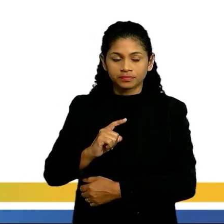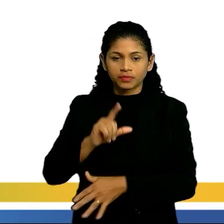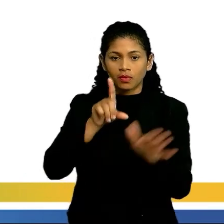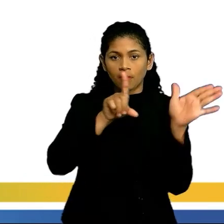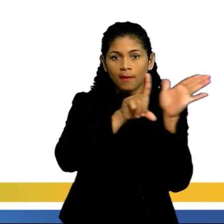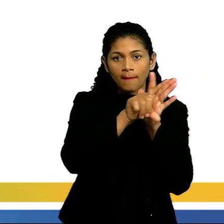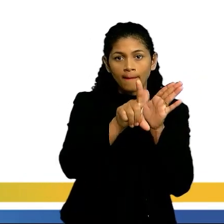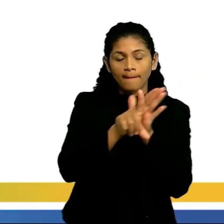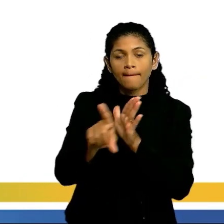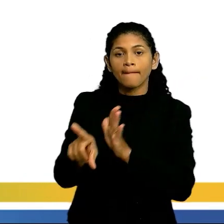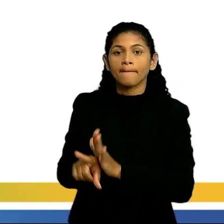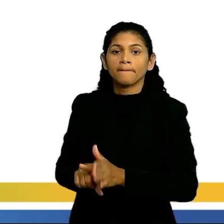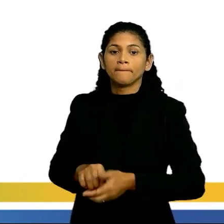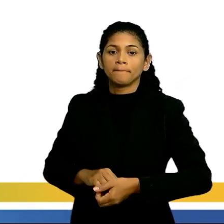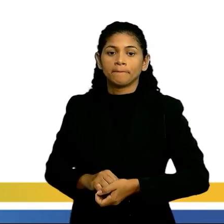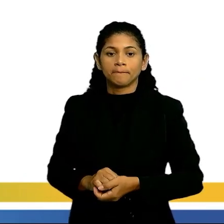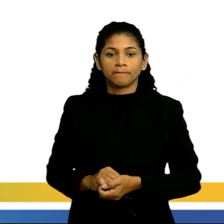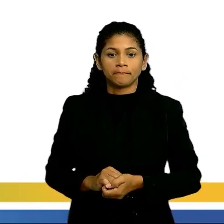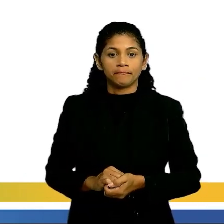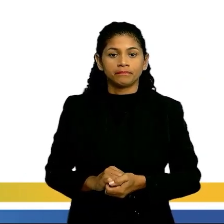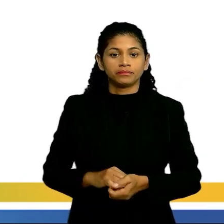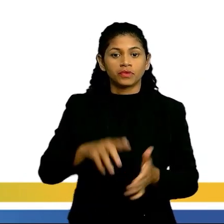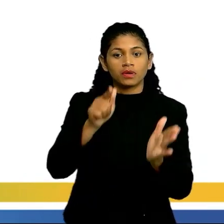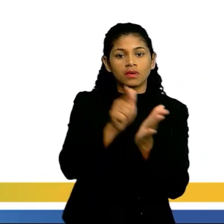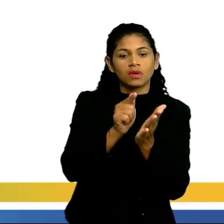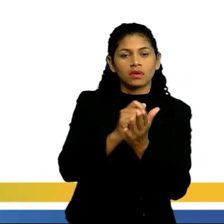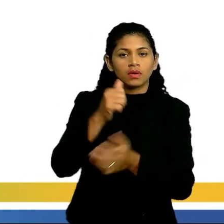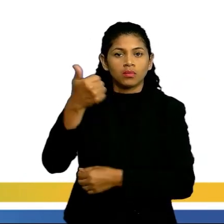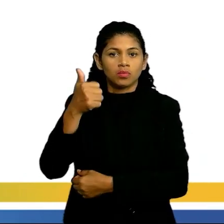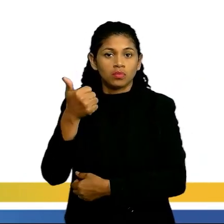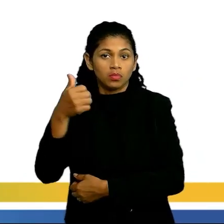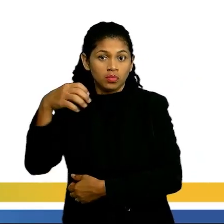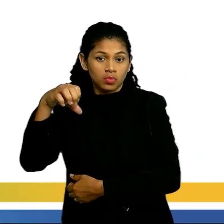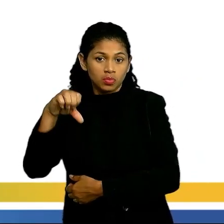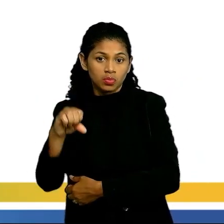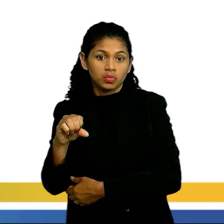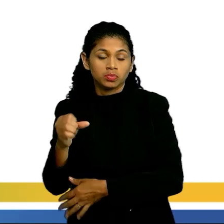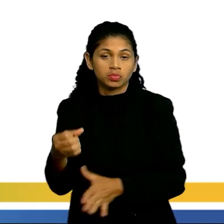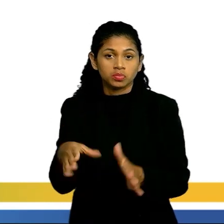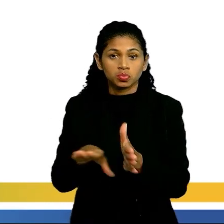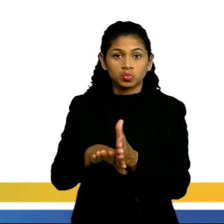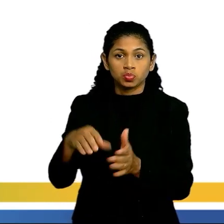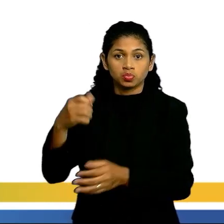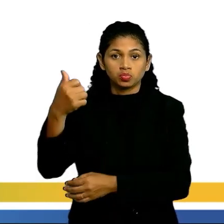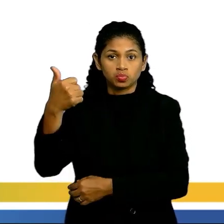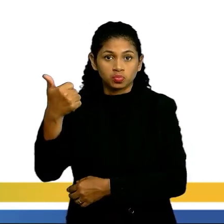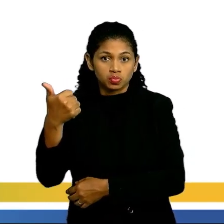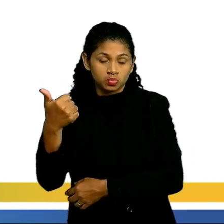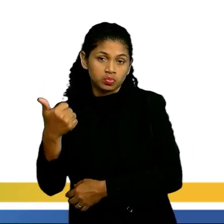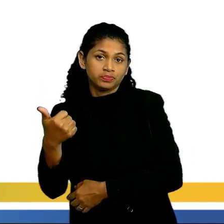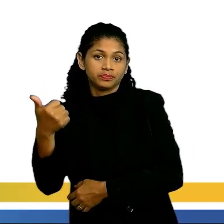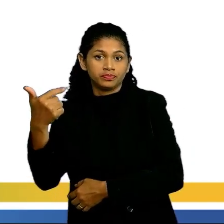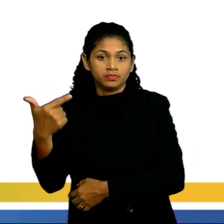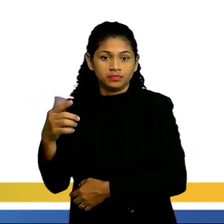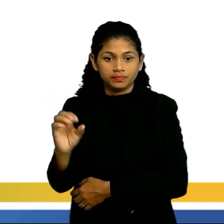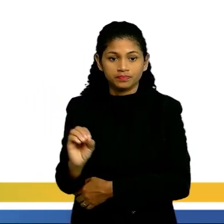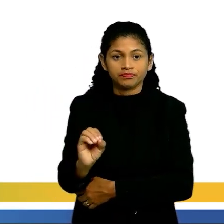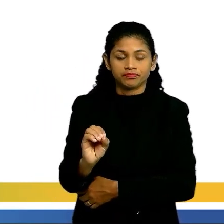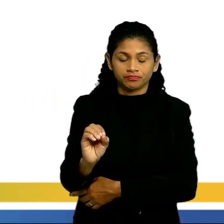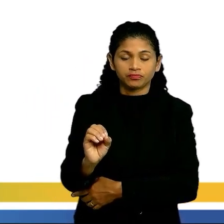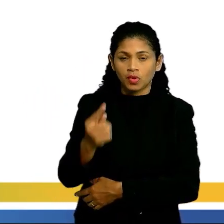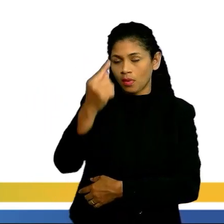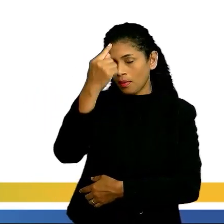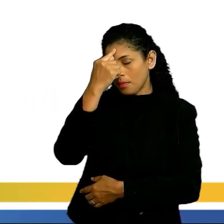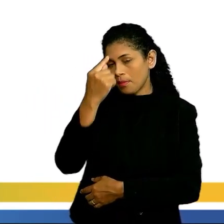que está aí entre a página 119 e 120, que tem duas imagens, a imagem aí de uma